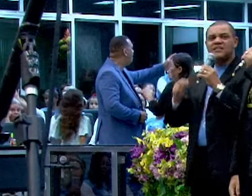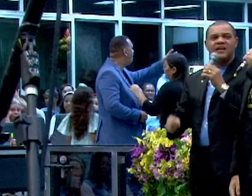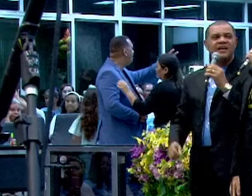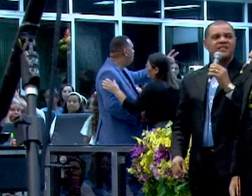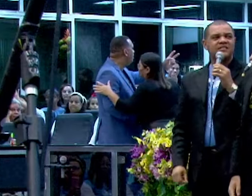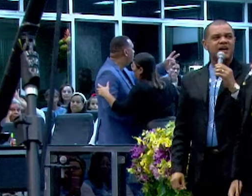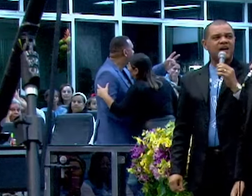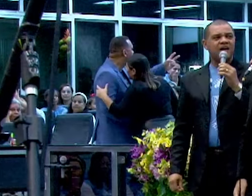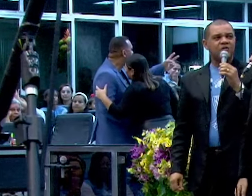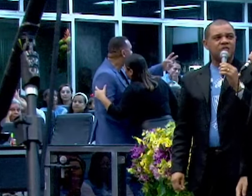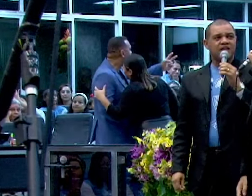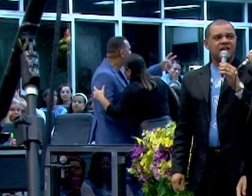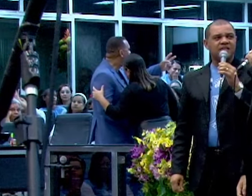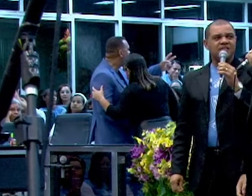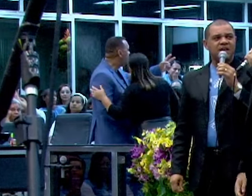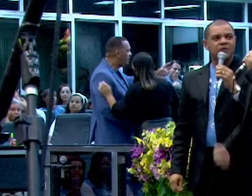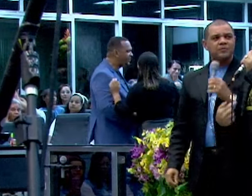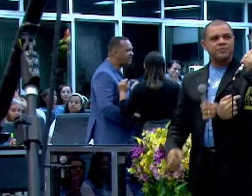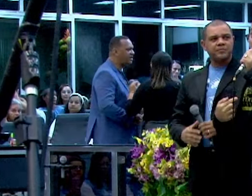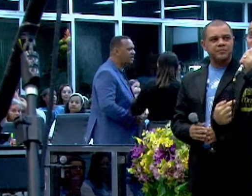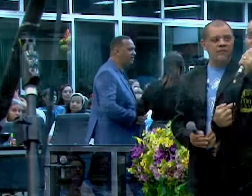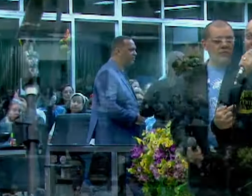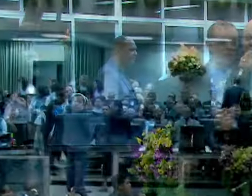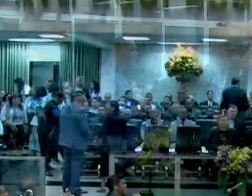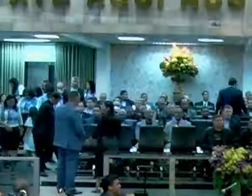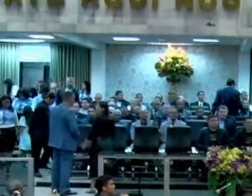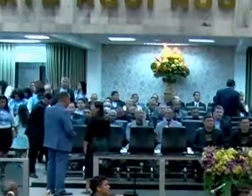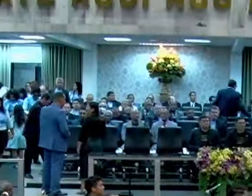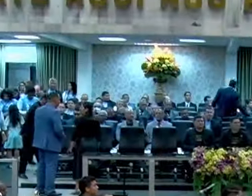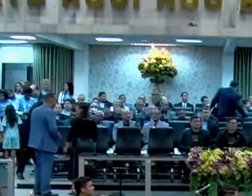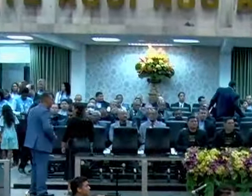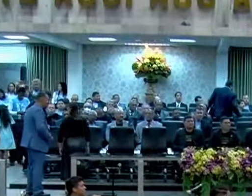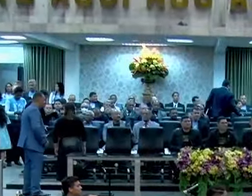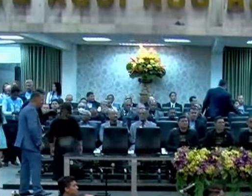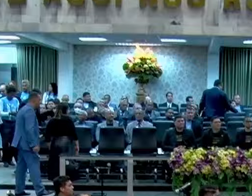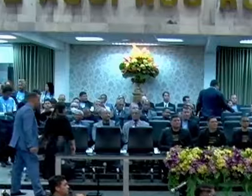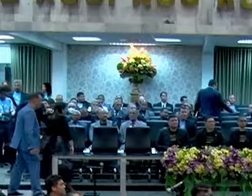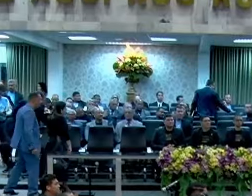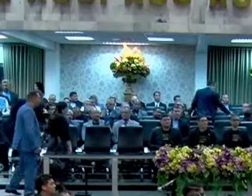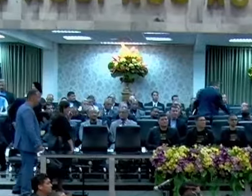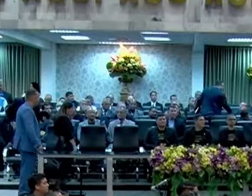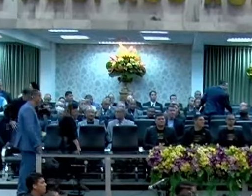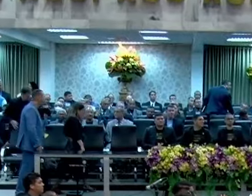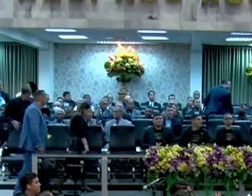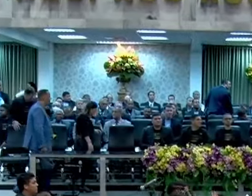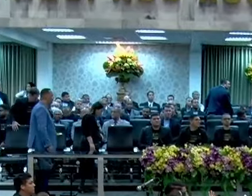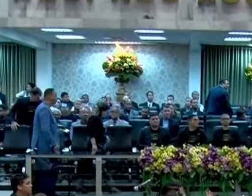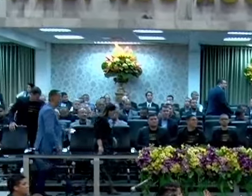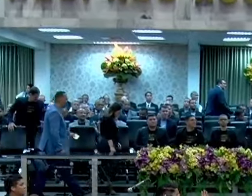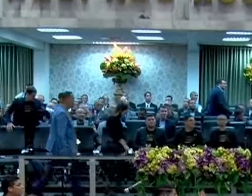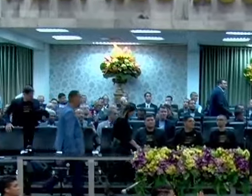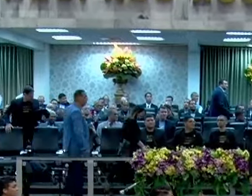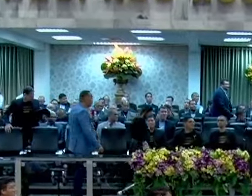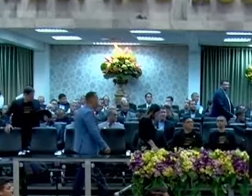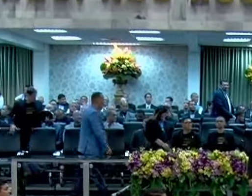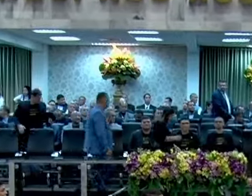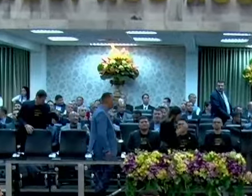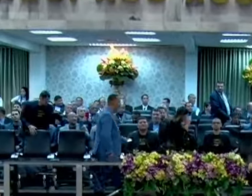lar celestial. Escuta, eu vou deixar meu fardo aqui. Jamais